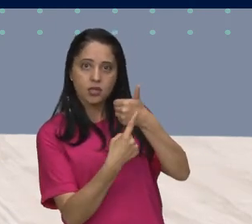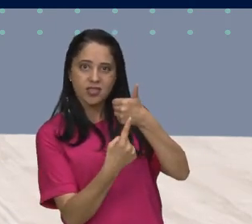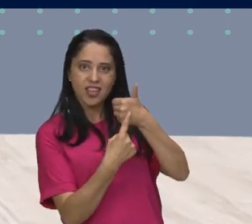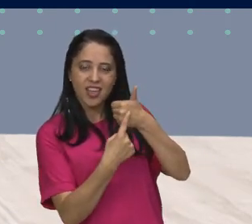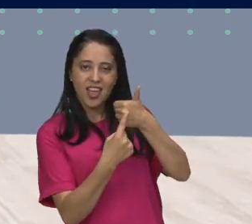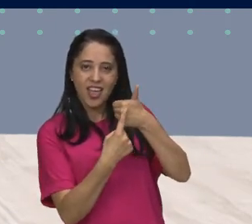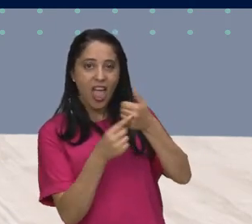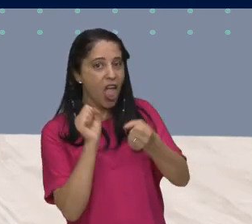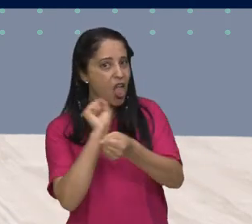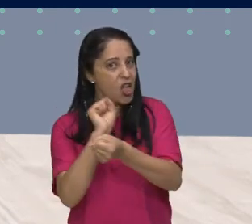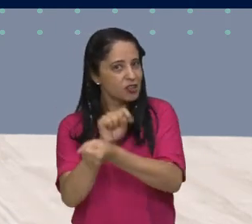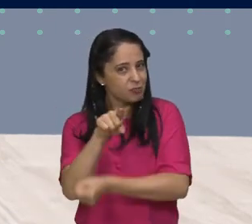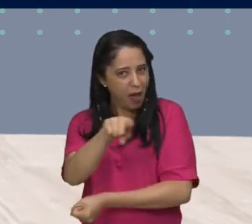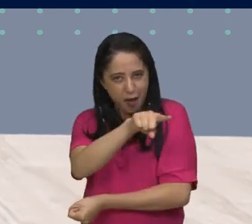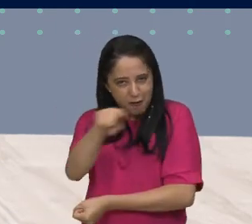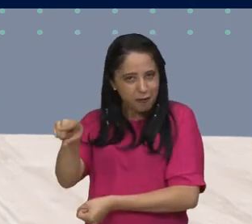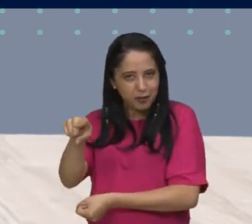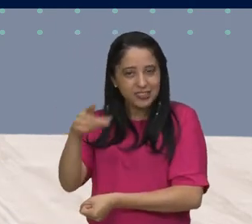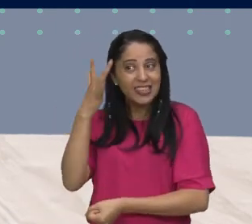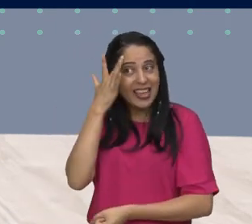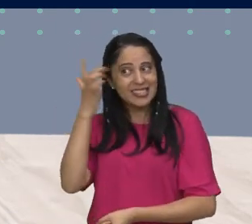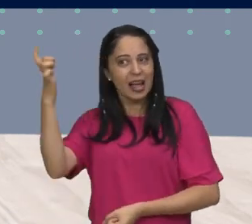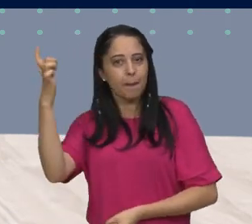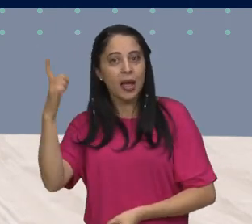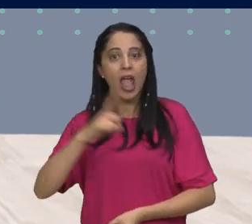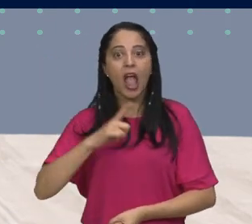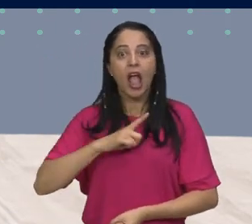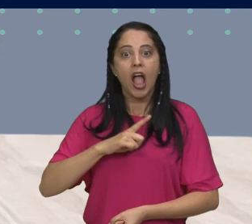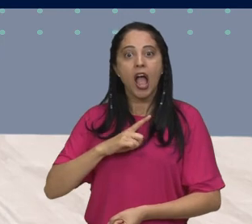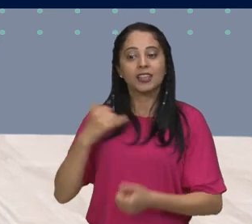deixe um like lá nas nossas redes sociais.